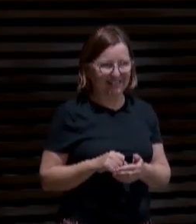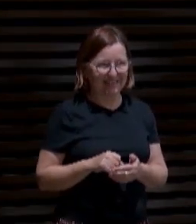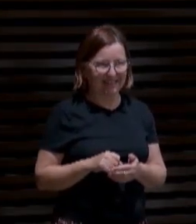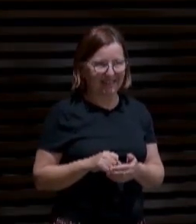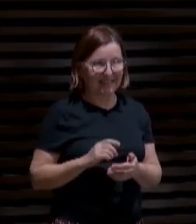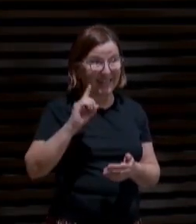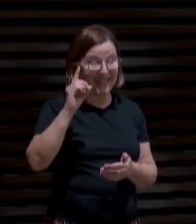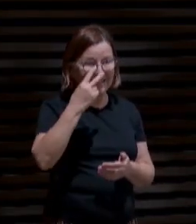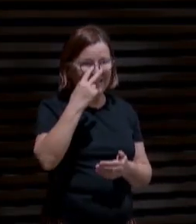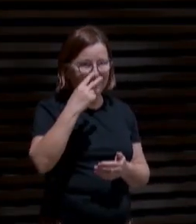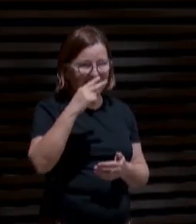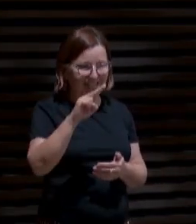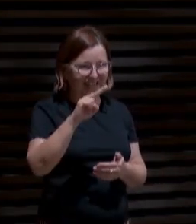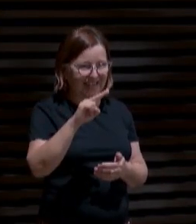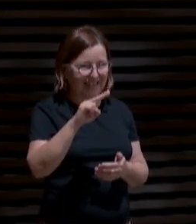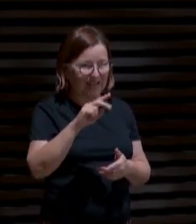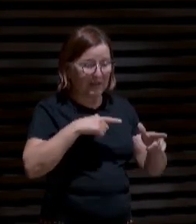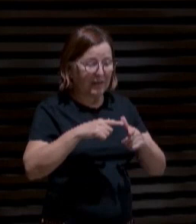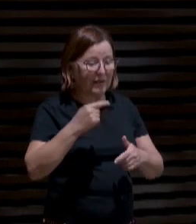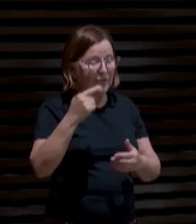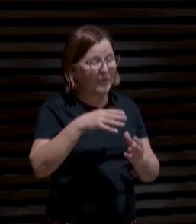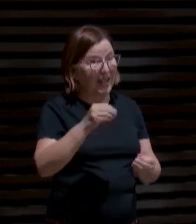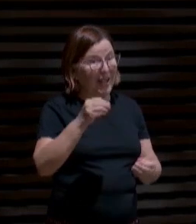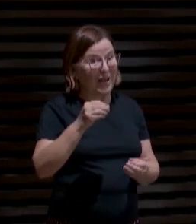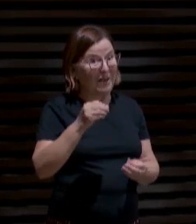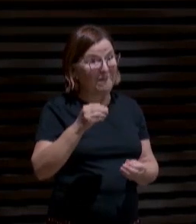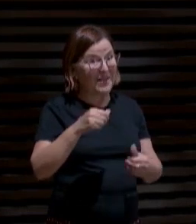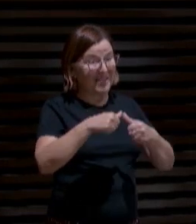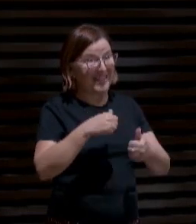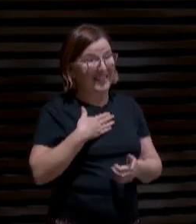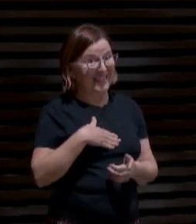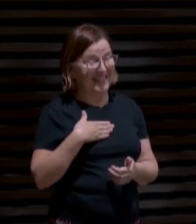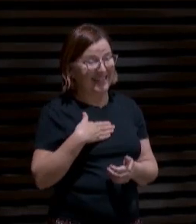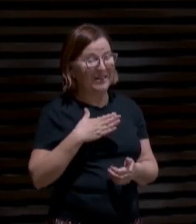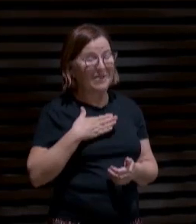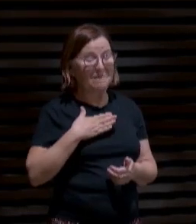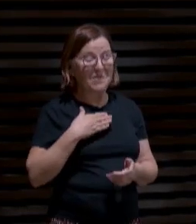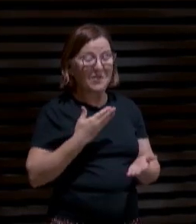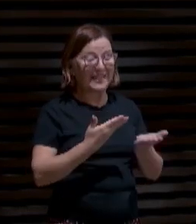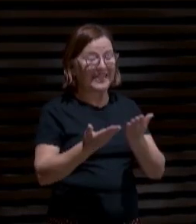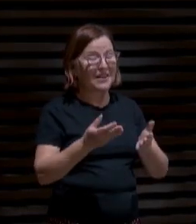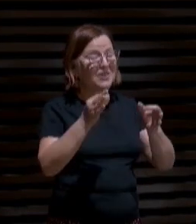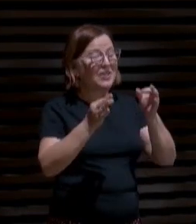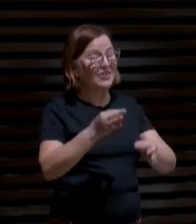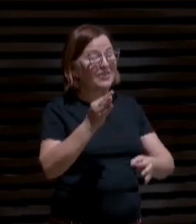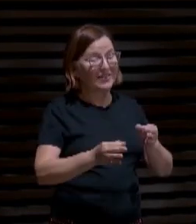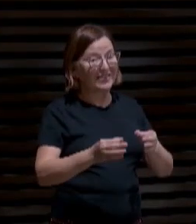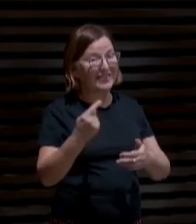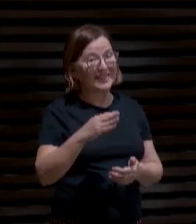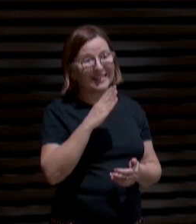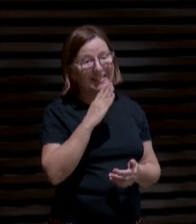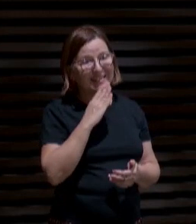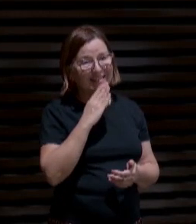penoso trabalho de sua alma e ficará satisfeito. O meu servo, o justo, com o seu